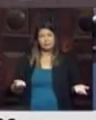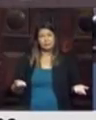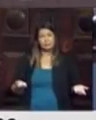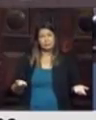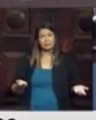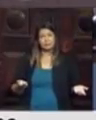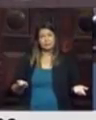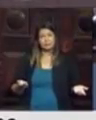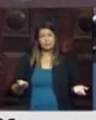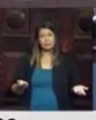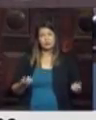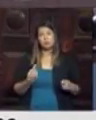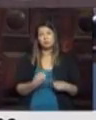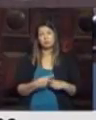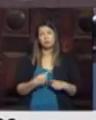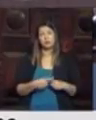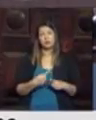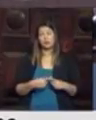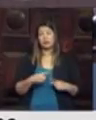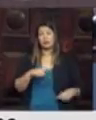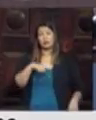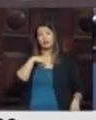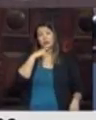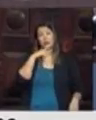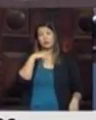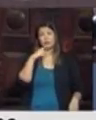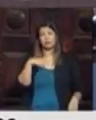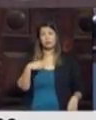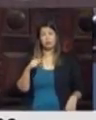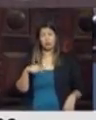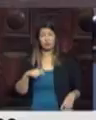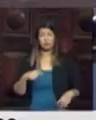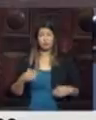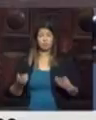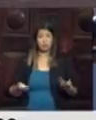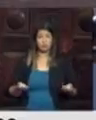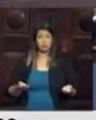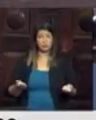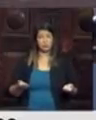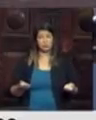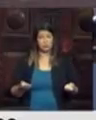porque, não apenas hoje,